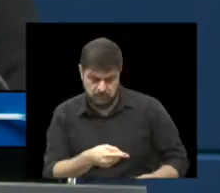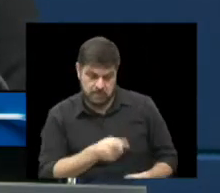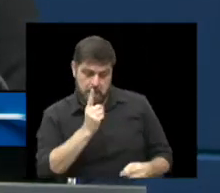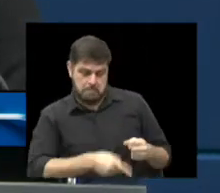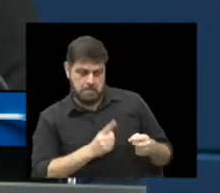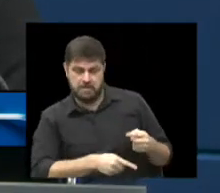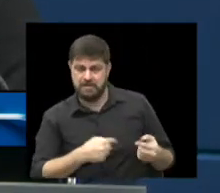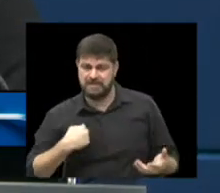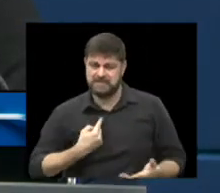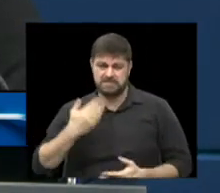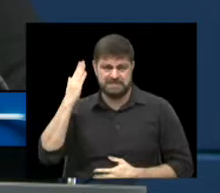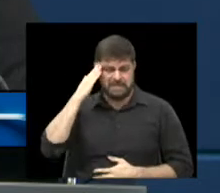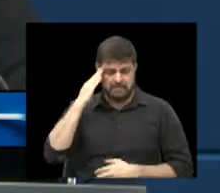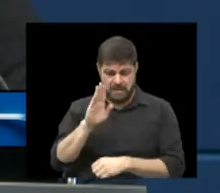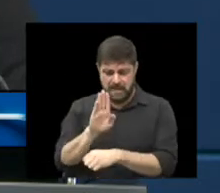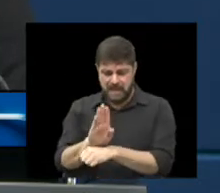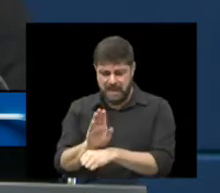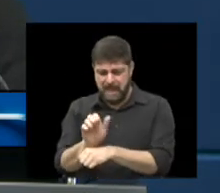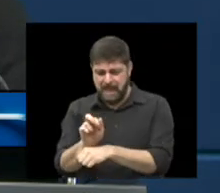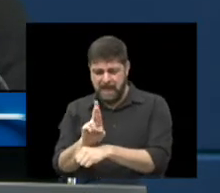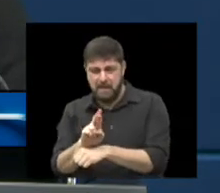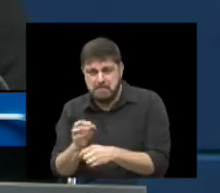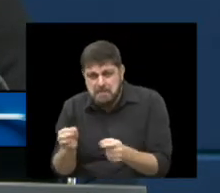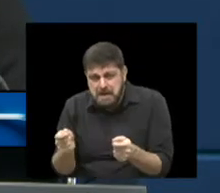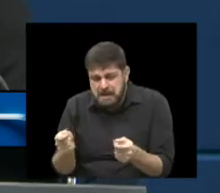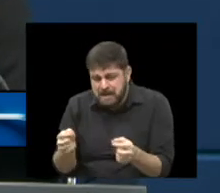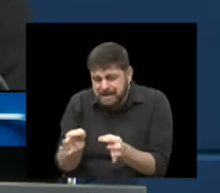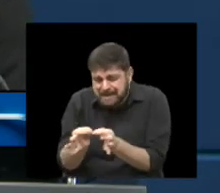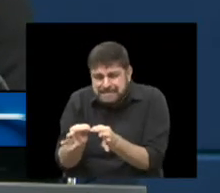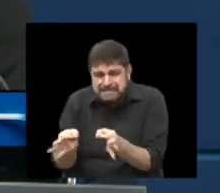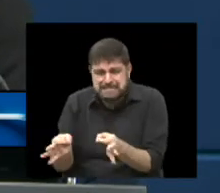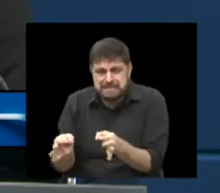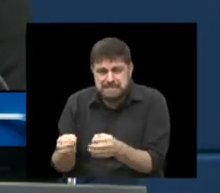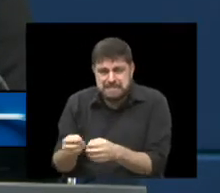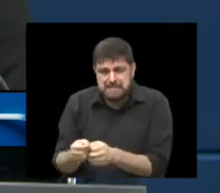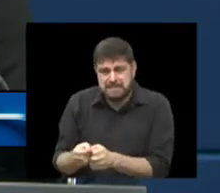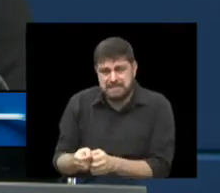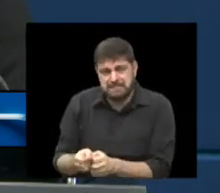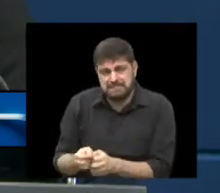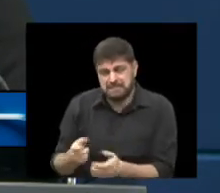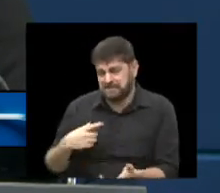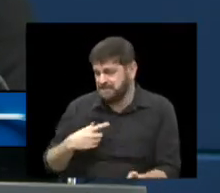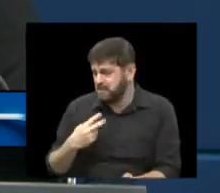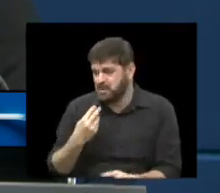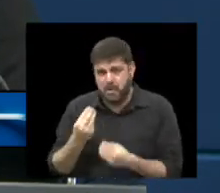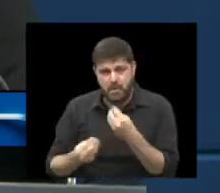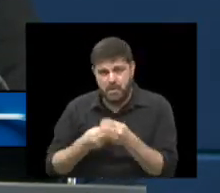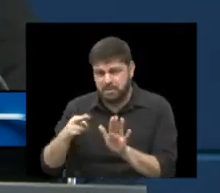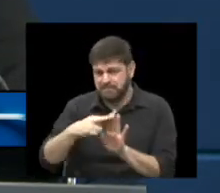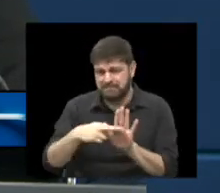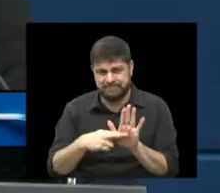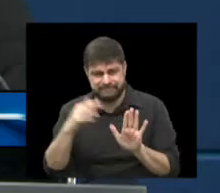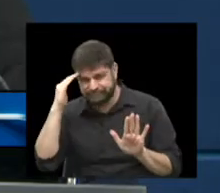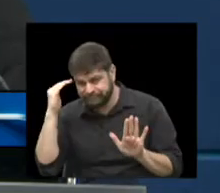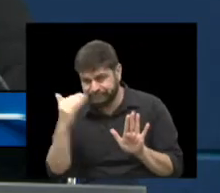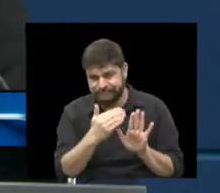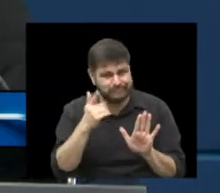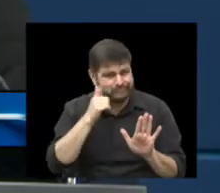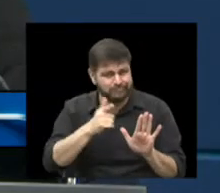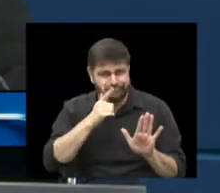bares menores, com menos poder econômico, têm mais dificuldade de cumprir os requisitos e de conseguir o